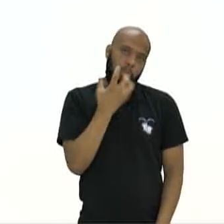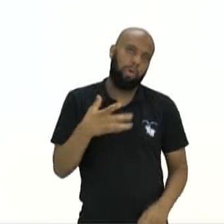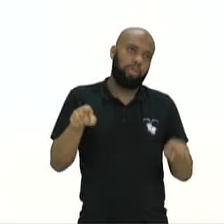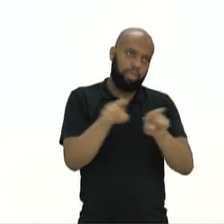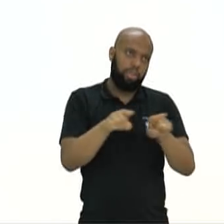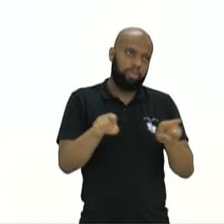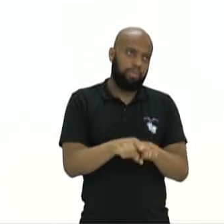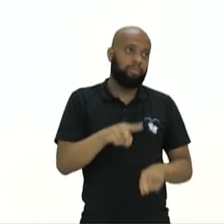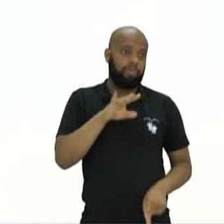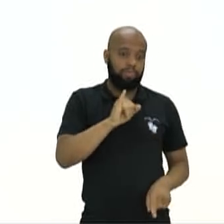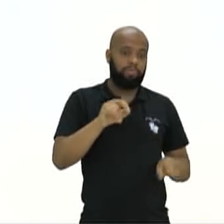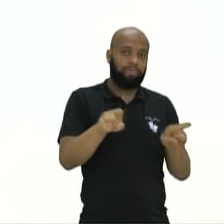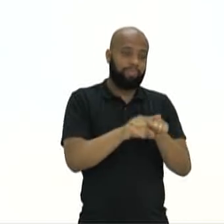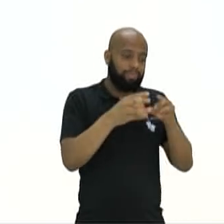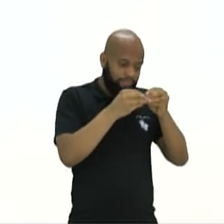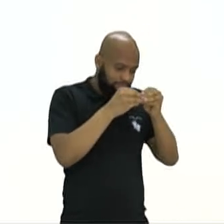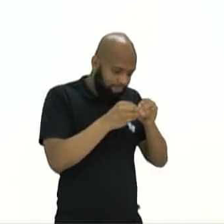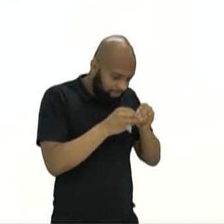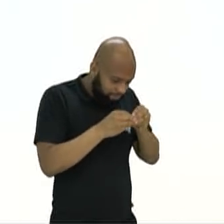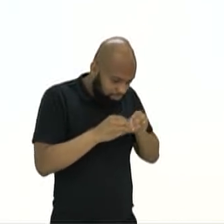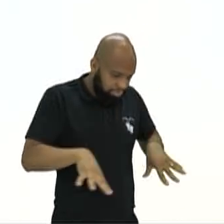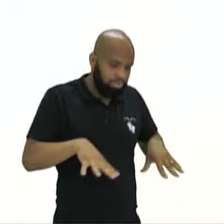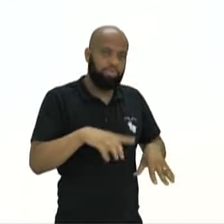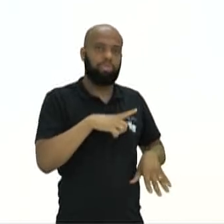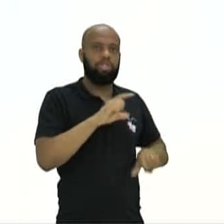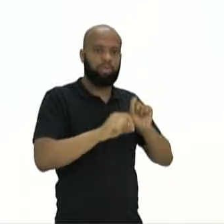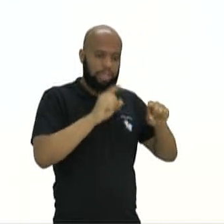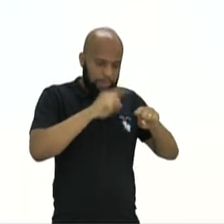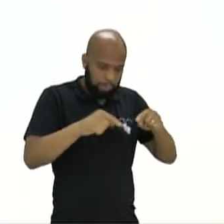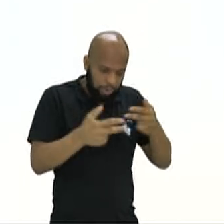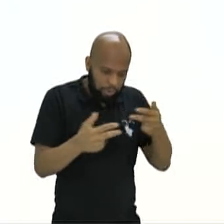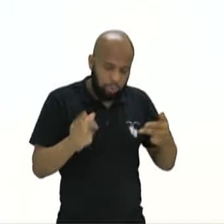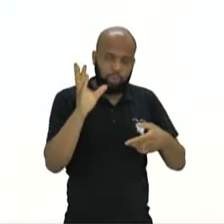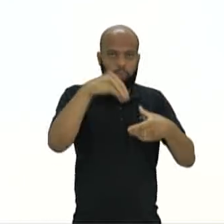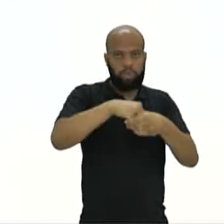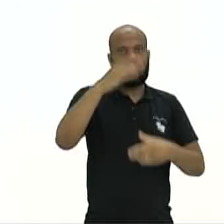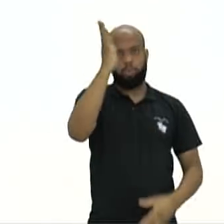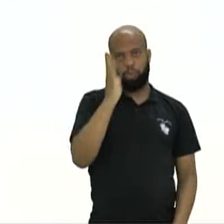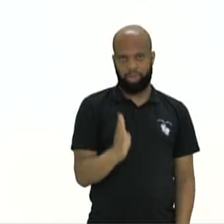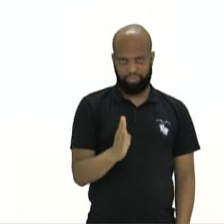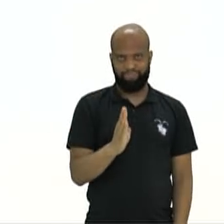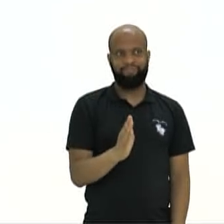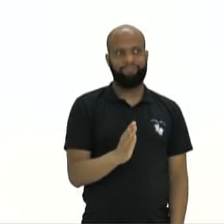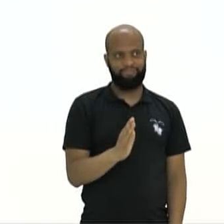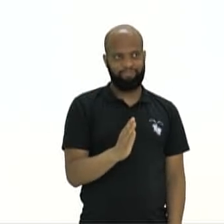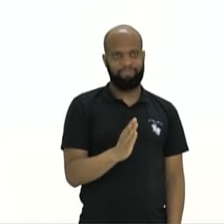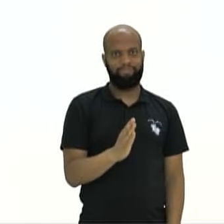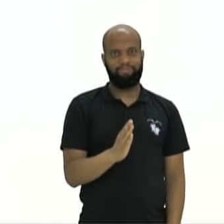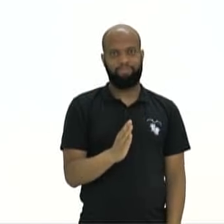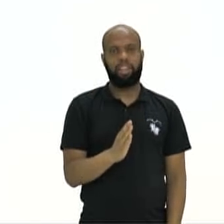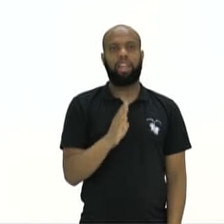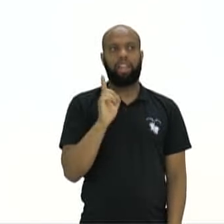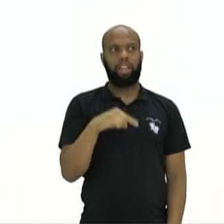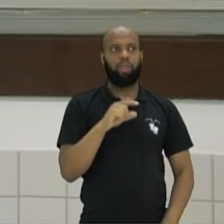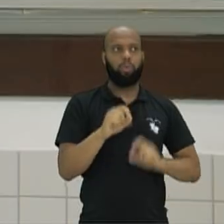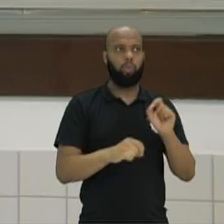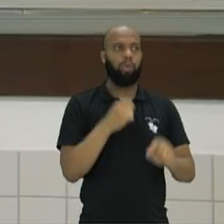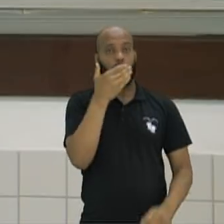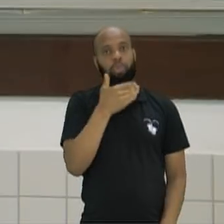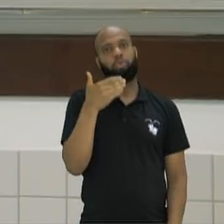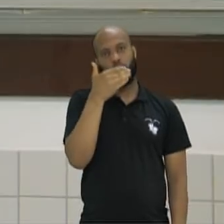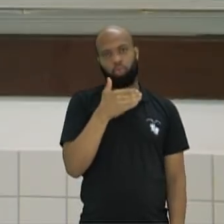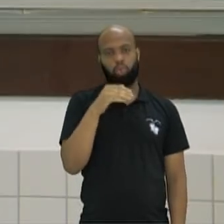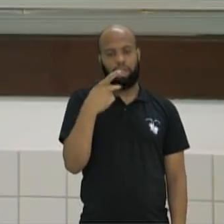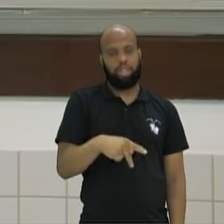açúcar, que vai prejudicar diretamente o produto interno brasileiro, né? Não é o PIB não, o produto, no caso, o